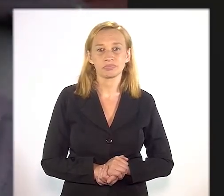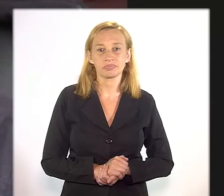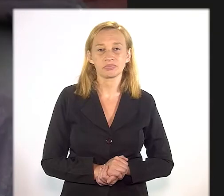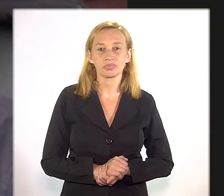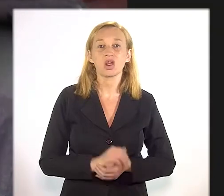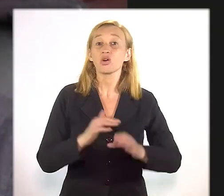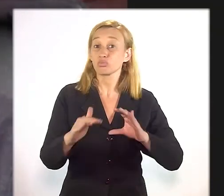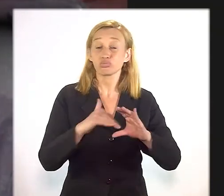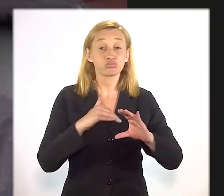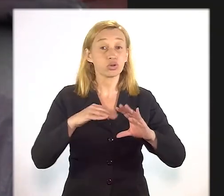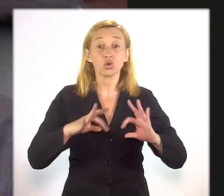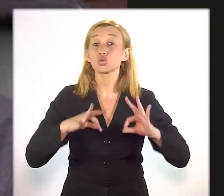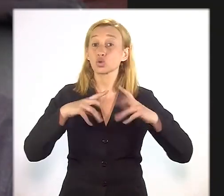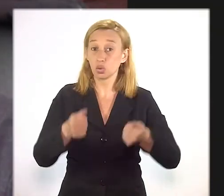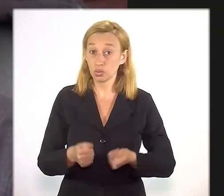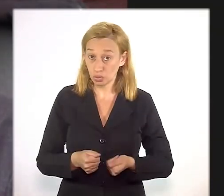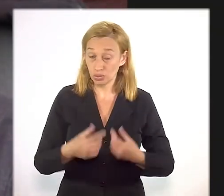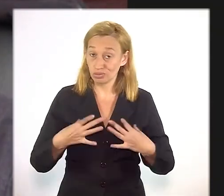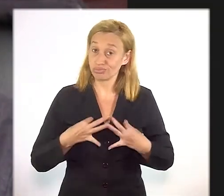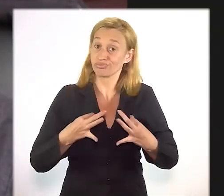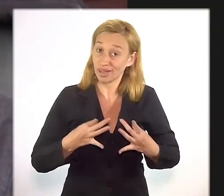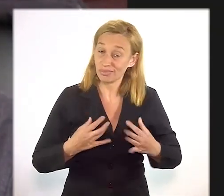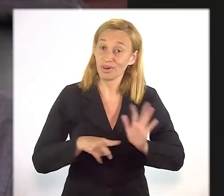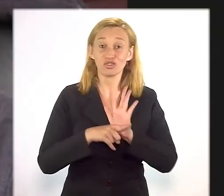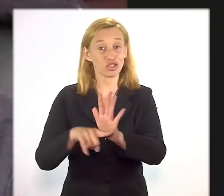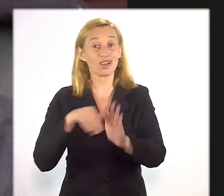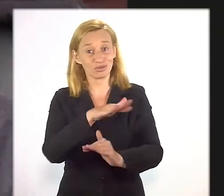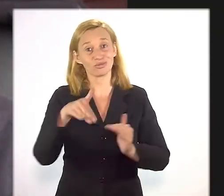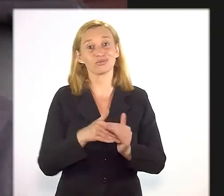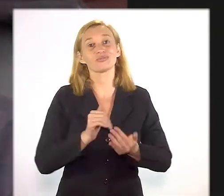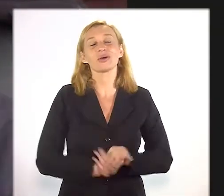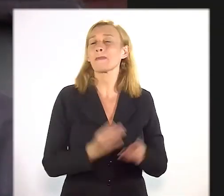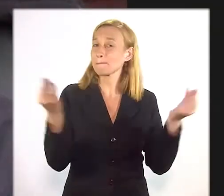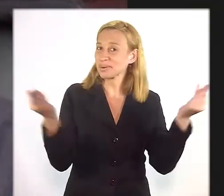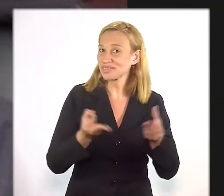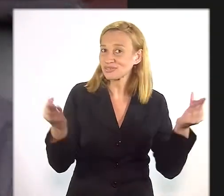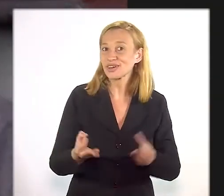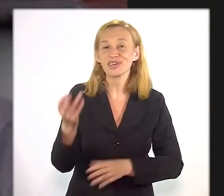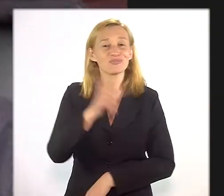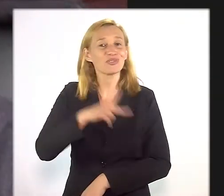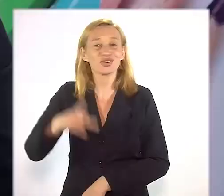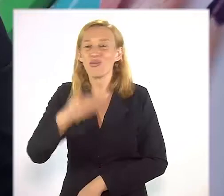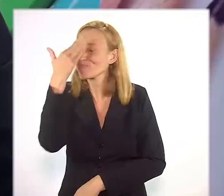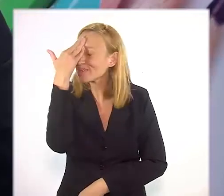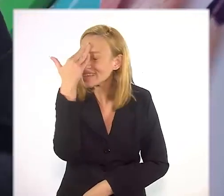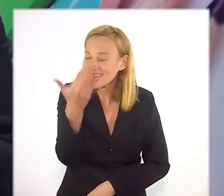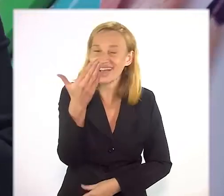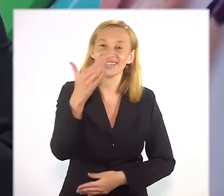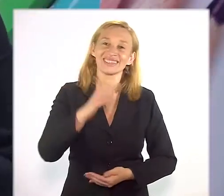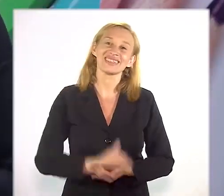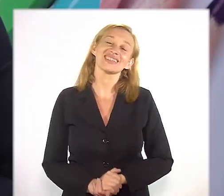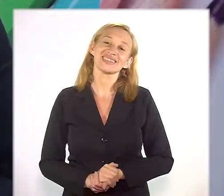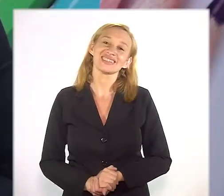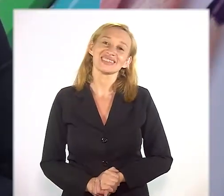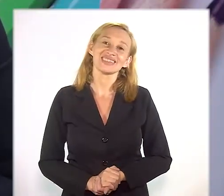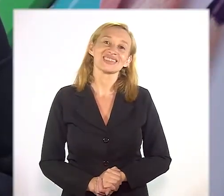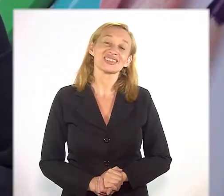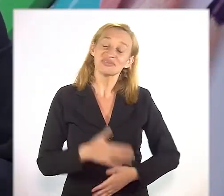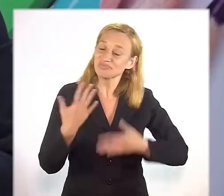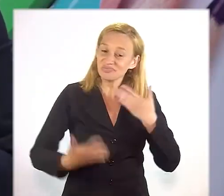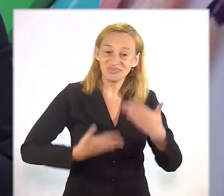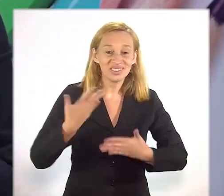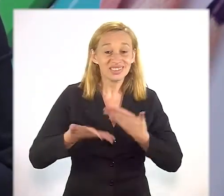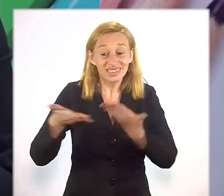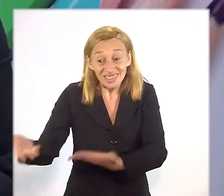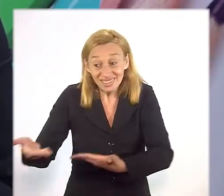@gmail.com. Respondo a todos os e-mails e estou disponível para me partilhar convosco. Perfeito. Professor, muitíssimo obrigada.